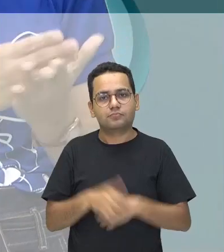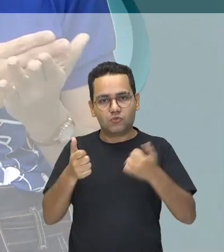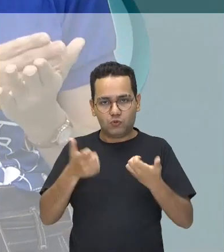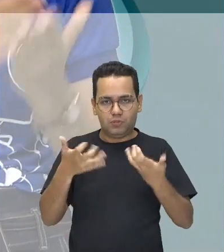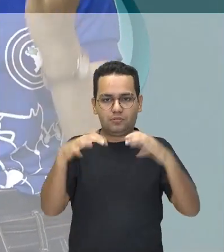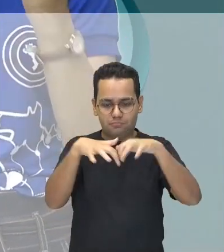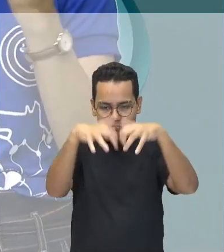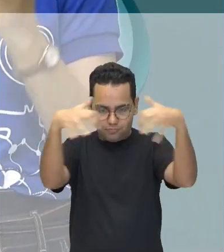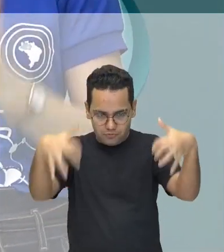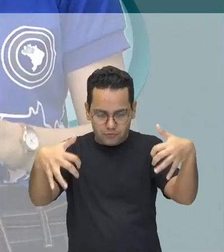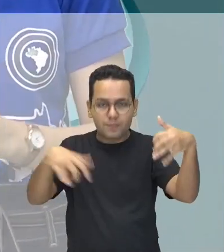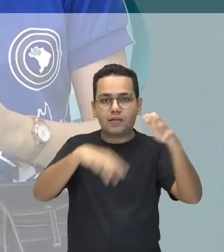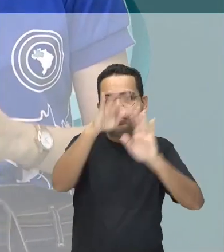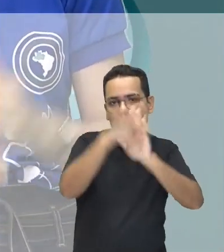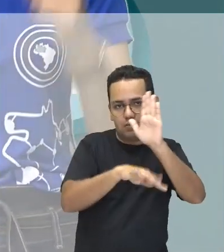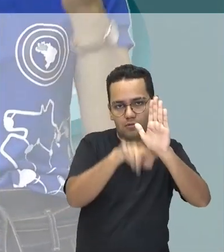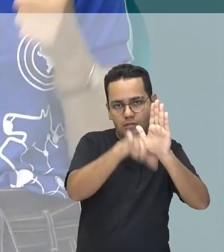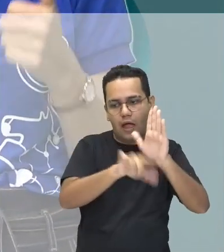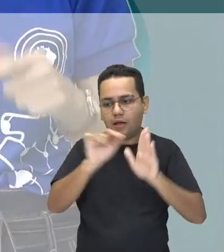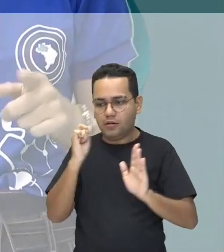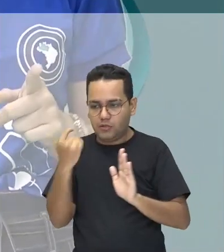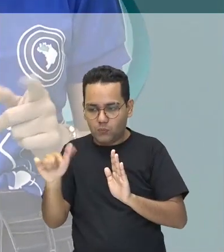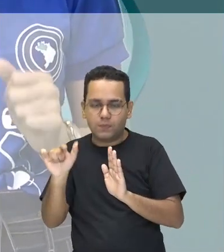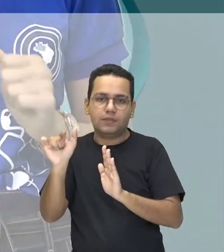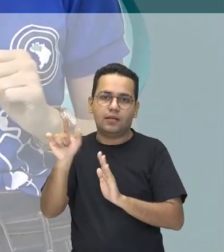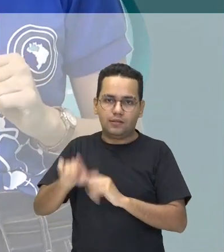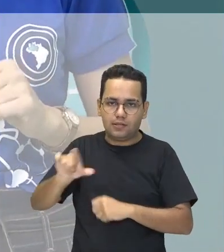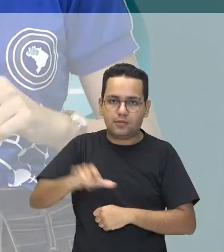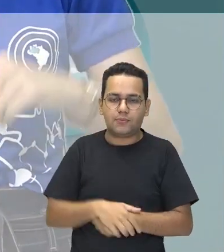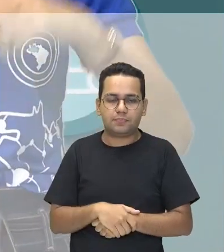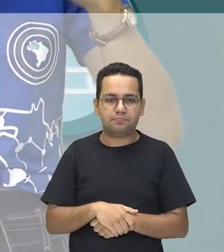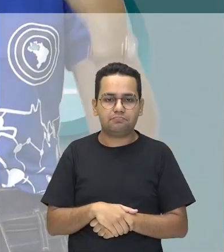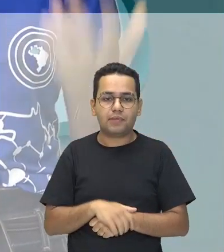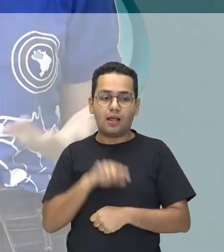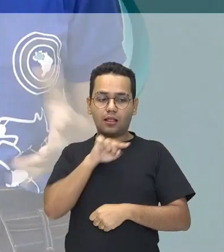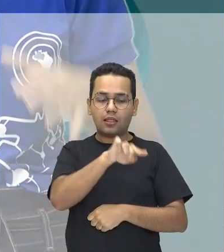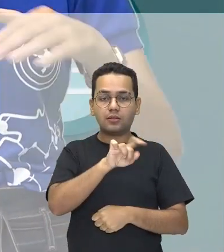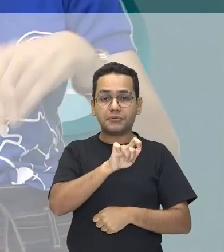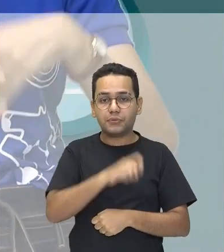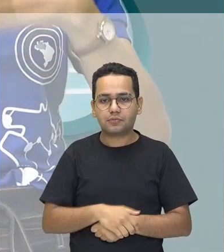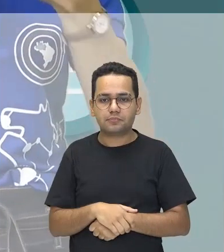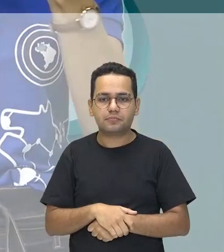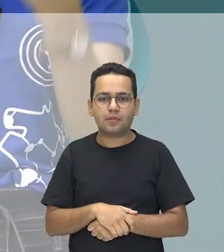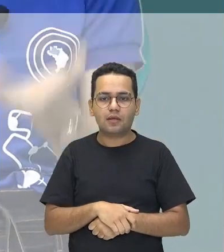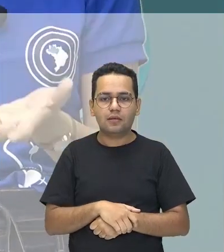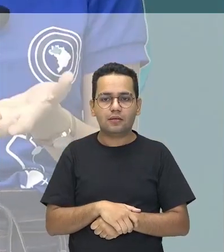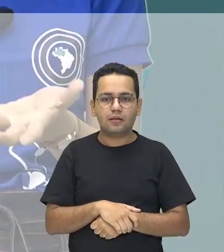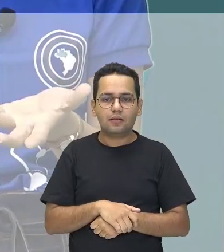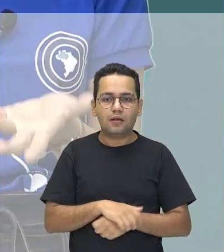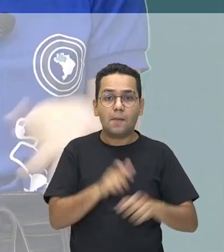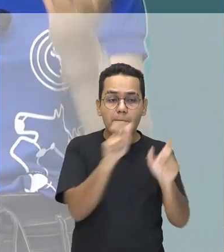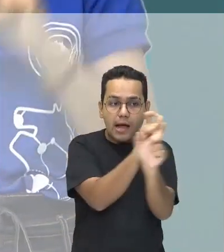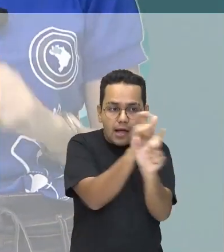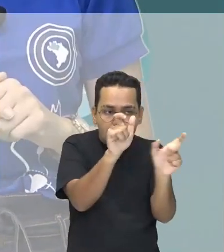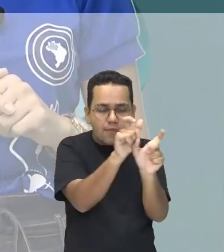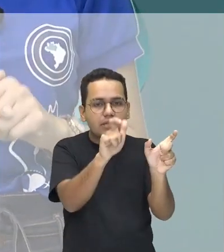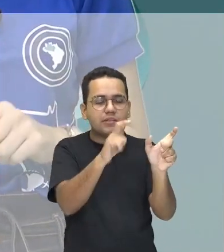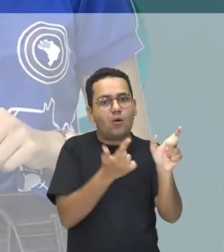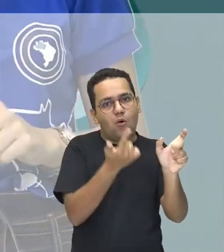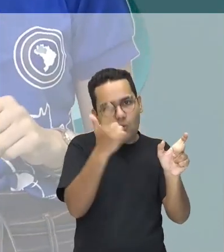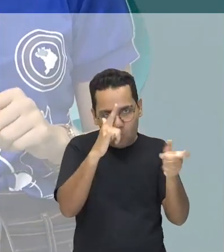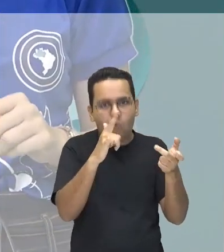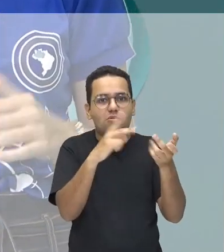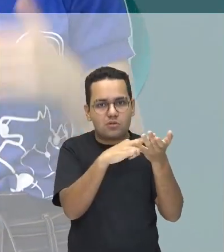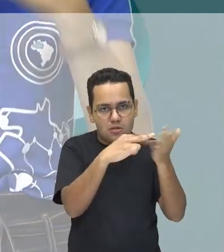texto literário e texto não literário, beleza? Lembrando que no texto literário, as palavras podem ter outros sentidos, enquanto no